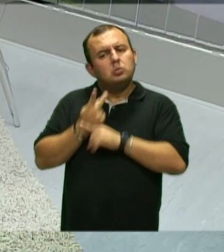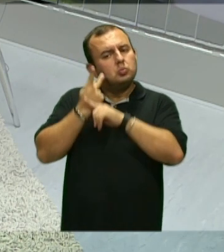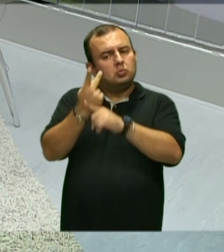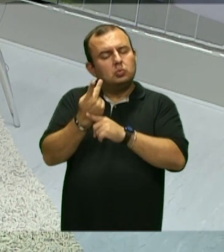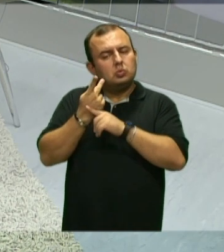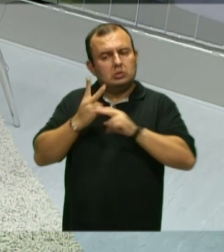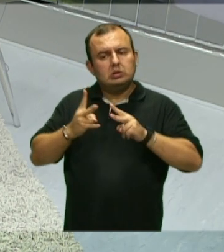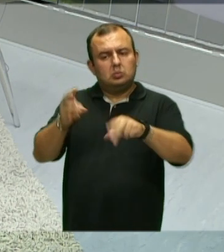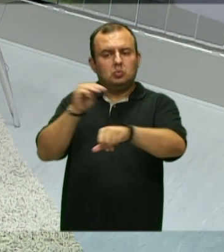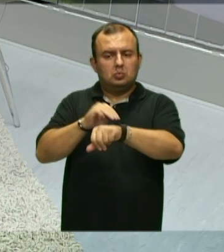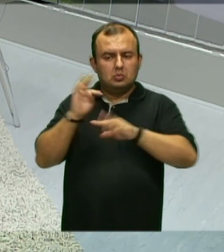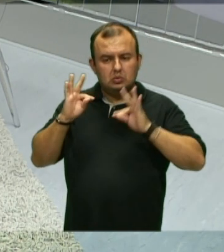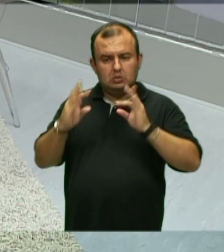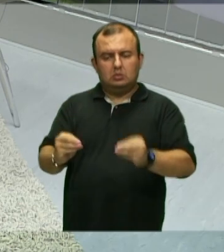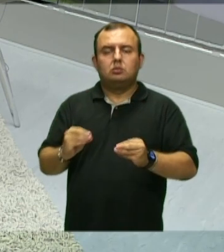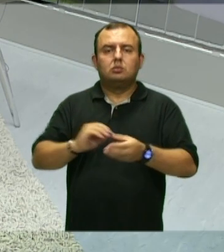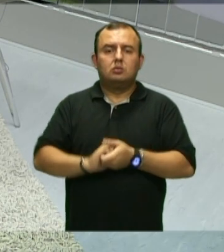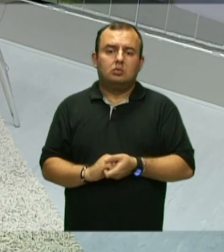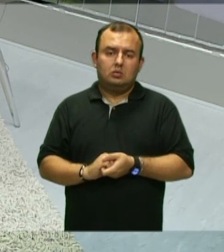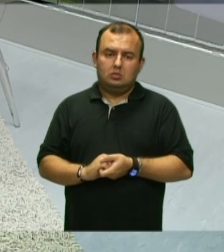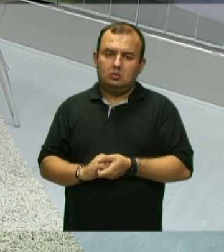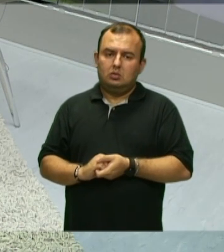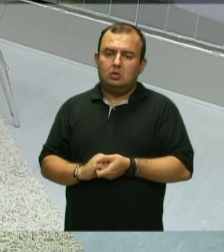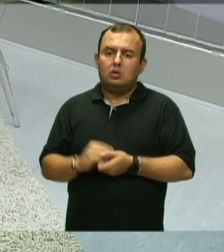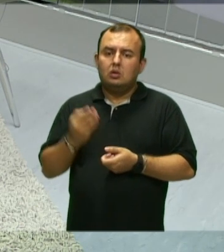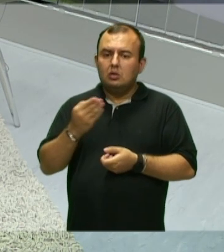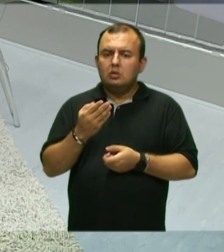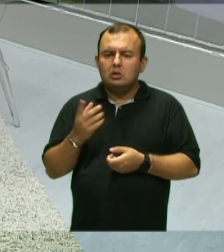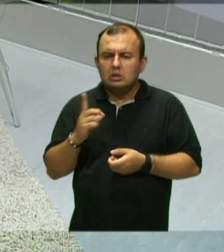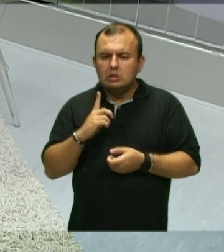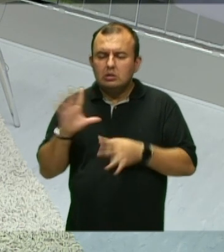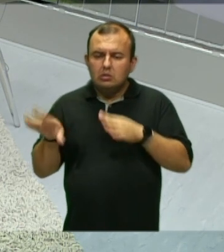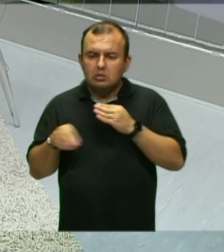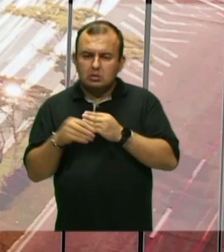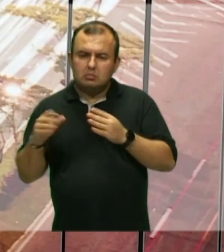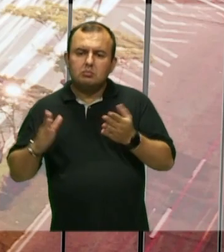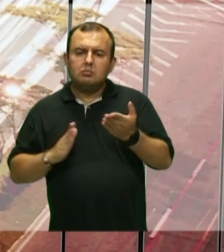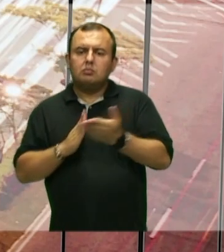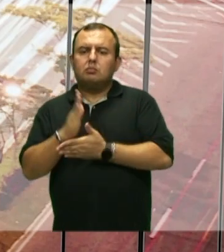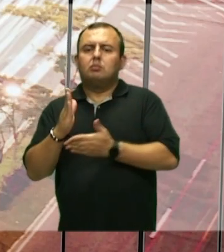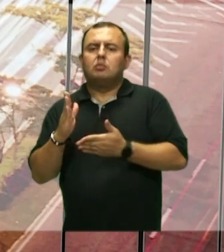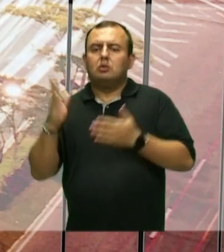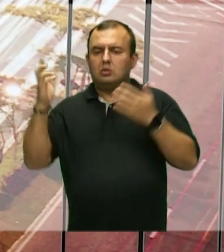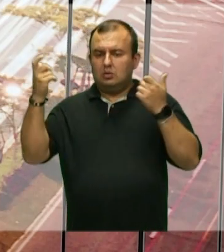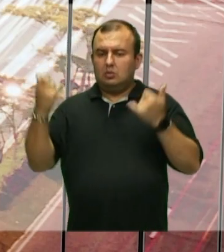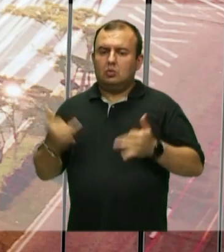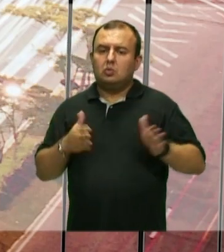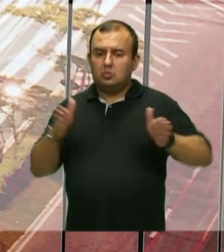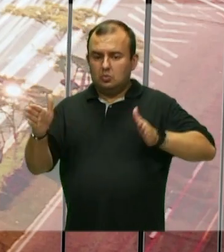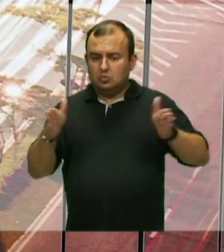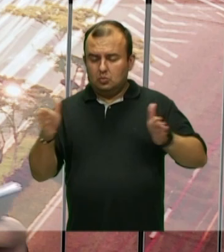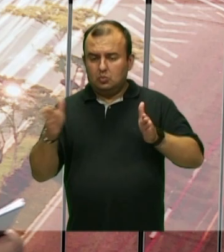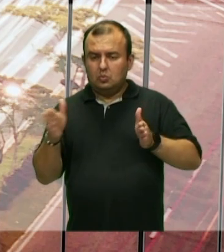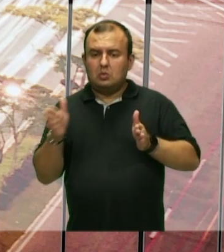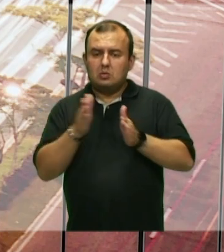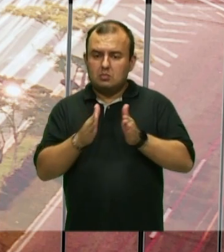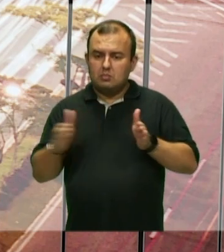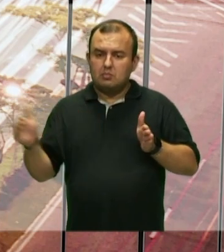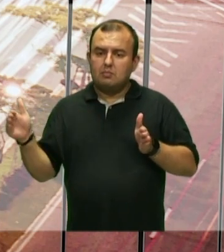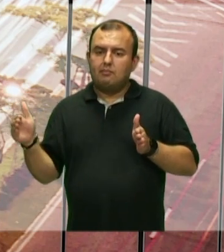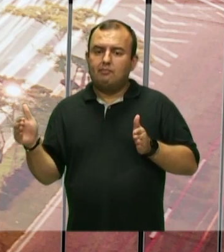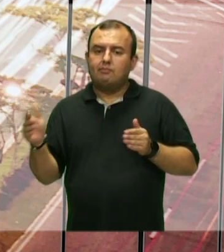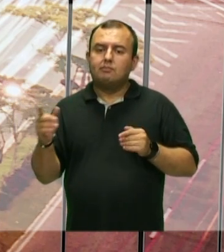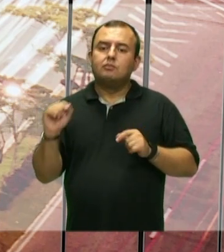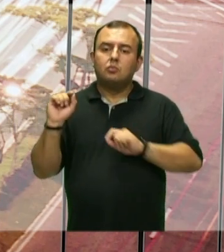em todo momento, em toda conversa. O senhor teve uma emenda aprovada e ela trata do prazo, estendeu o prazo, na verdade,